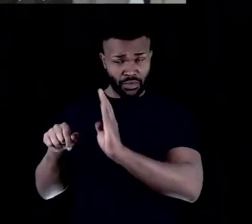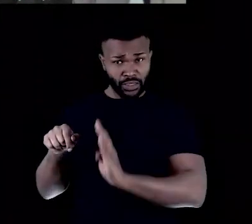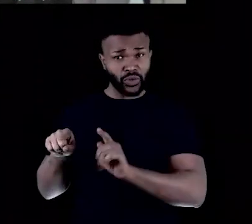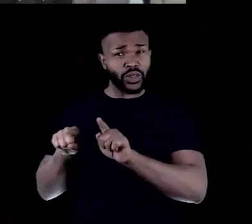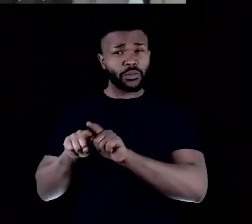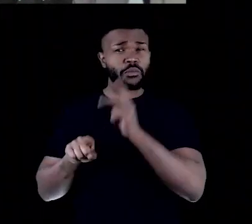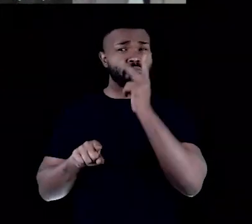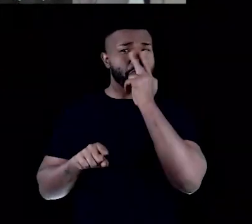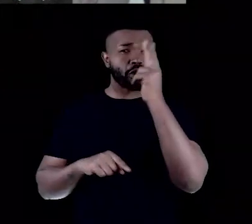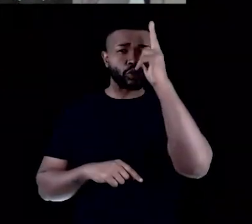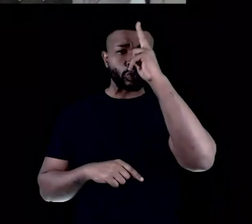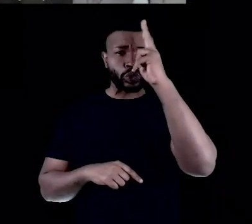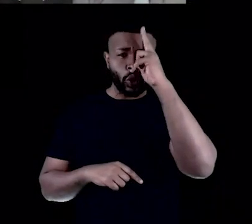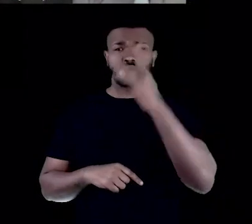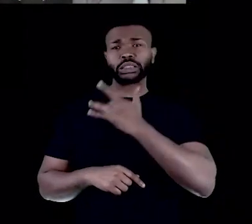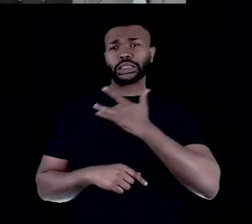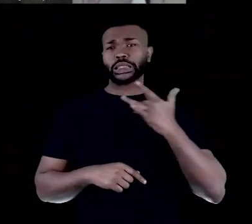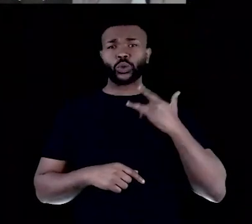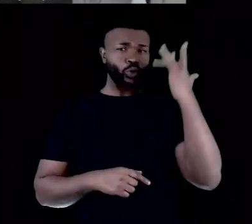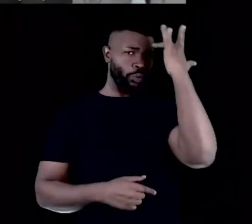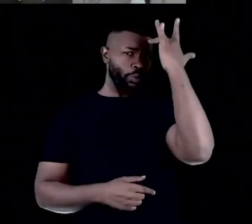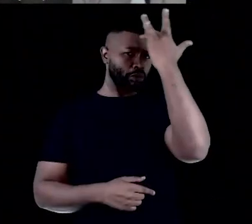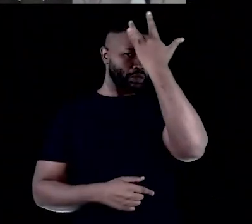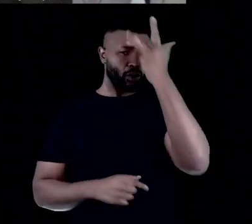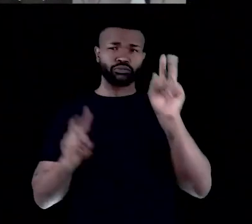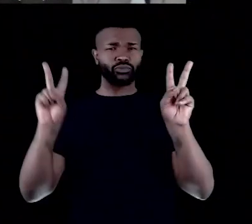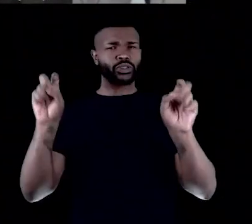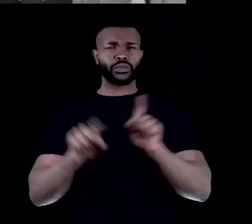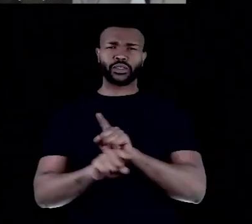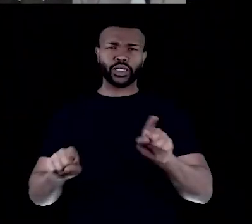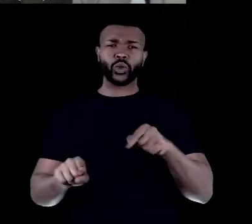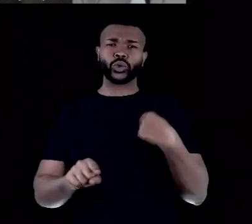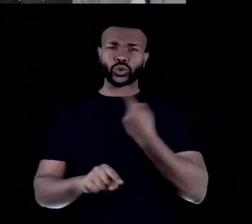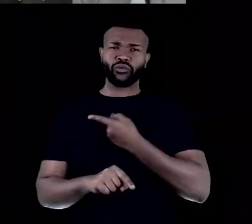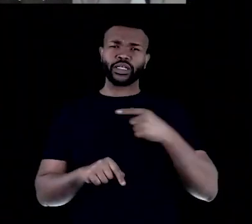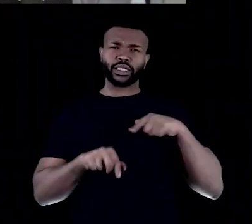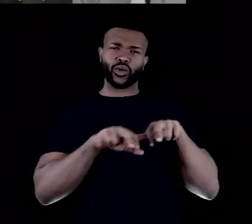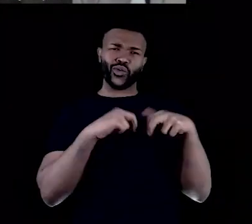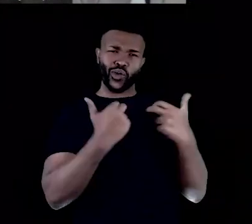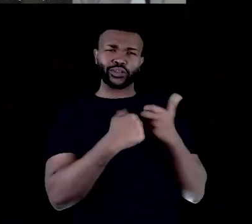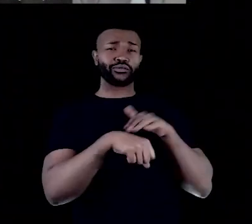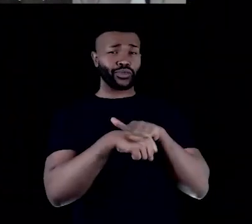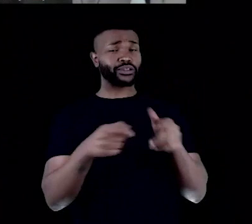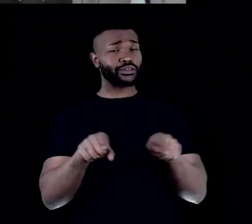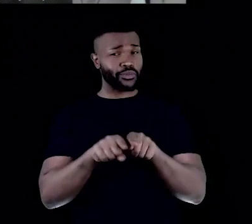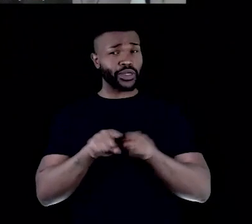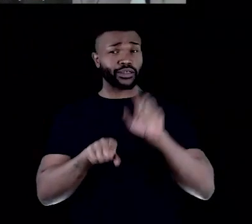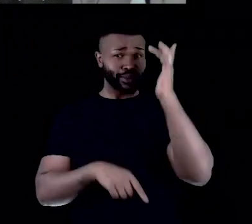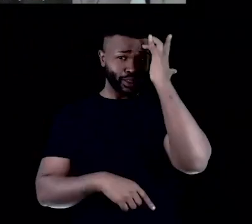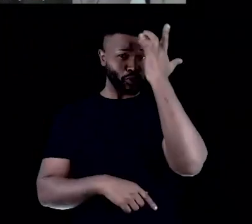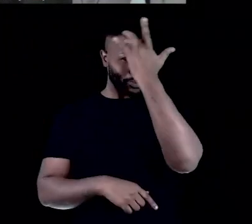toda essa mitologia da saúde mental, por que não falar dessa maneira? A gente vai até fazer duas mesas sobre saúde mental aqui